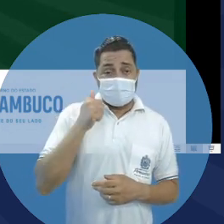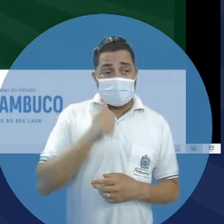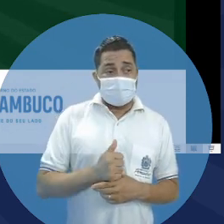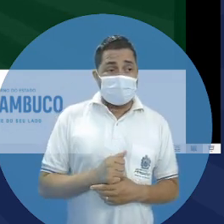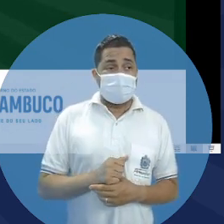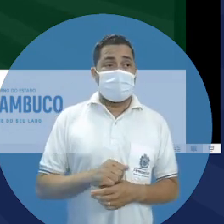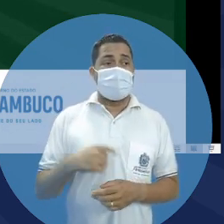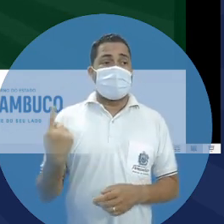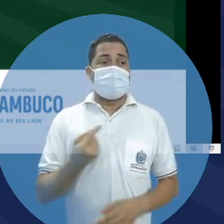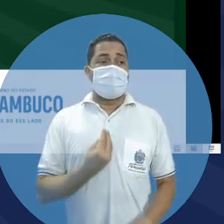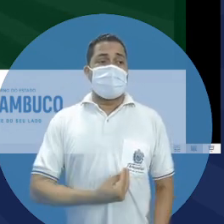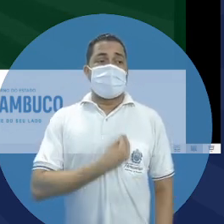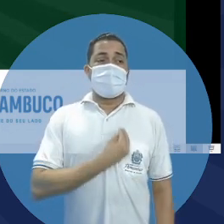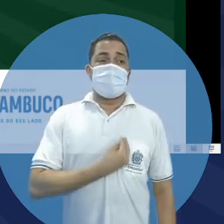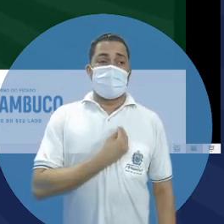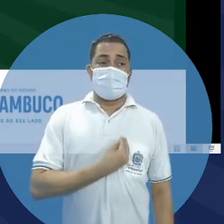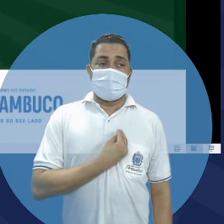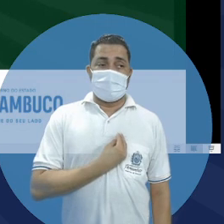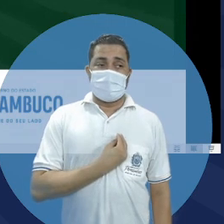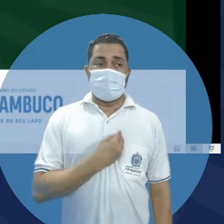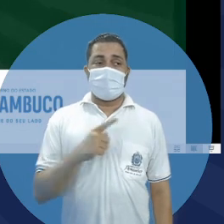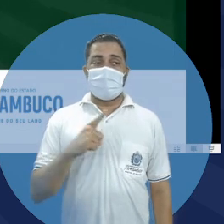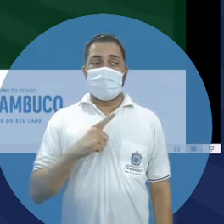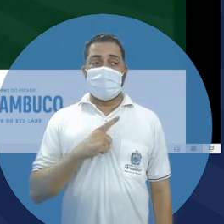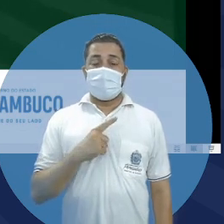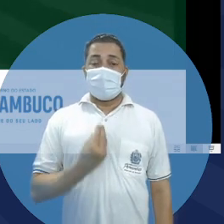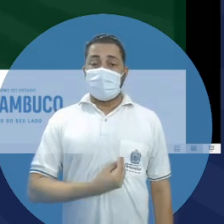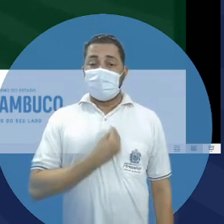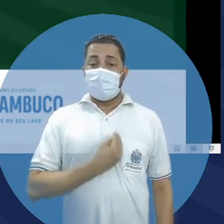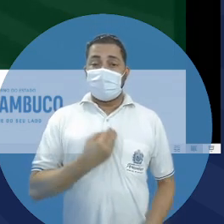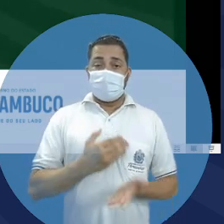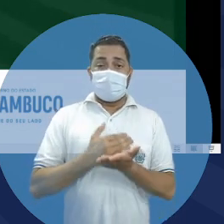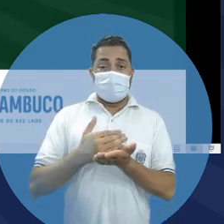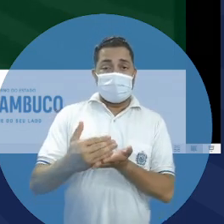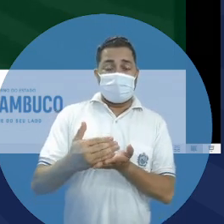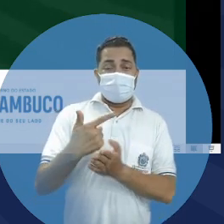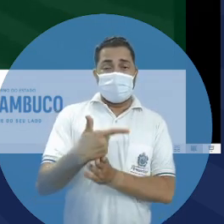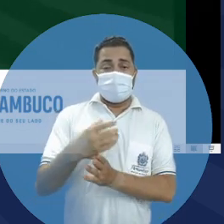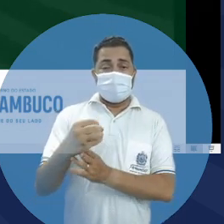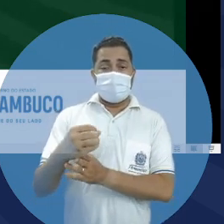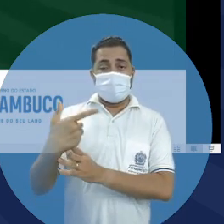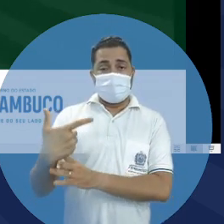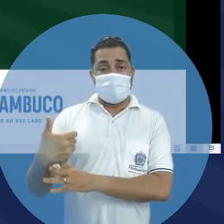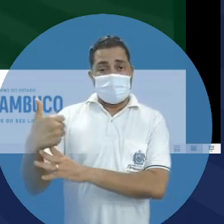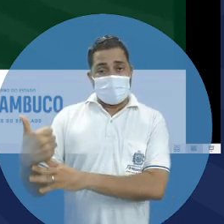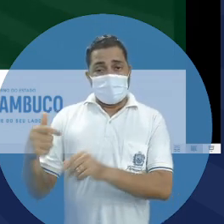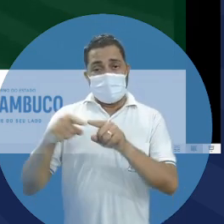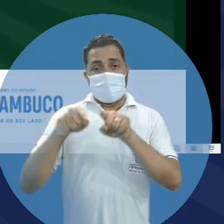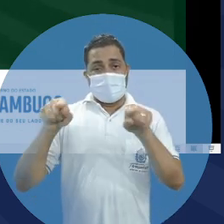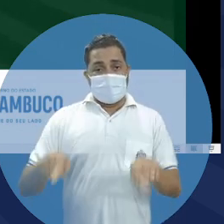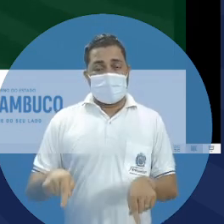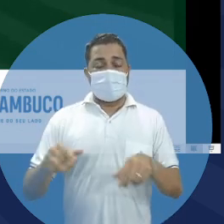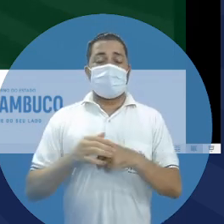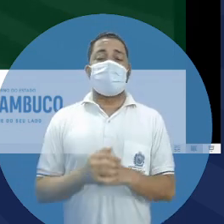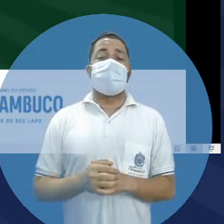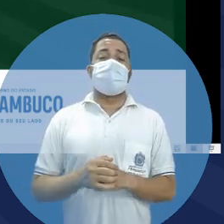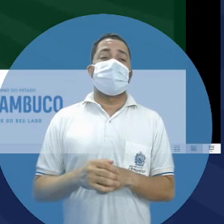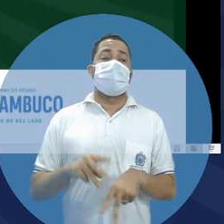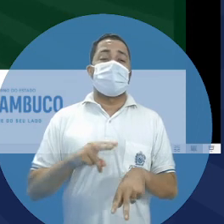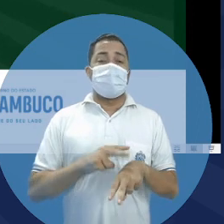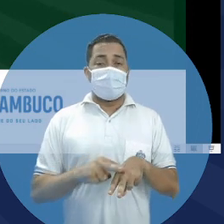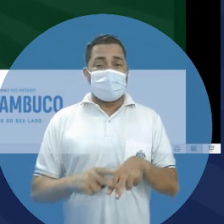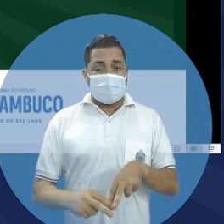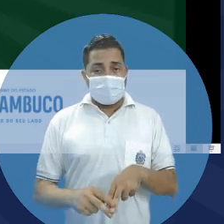gente está vivenciando desde o início de 2021 o projeto Gênero em